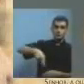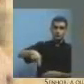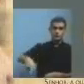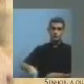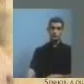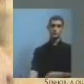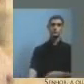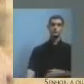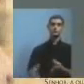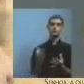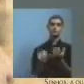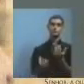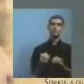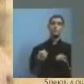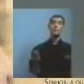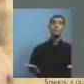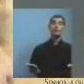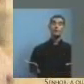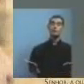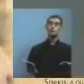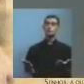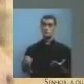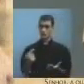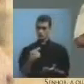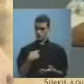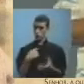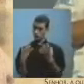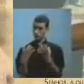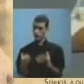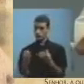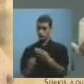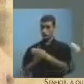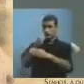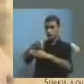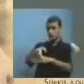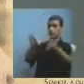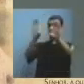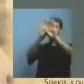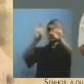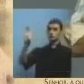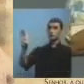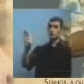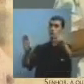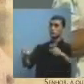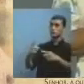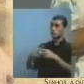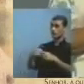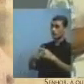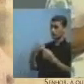Mas eu tenho que confessar a vocês que determinados momentos da minha vida, se filmasse no céu, seria proibido passar.